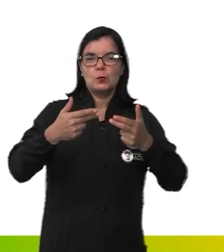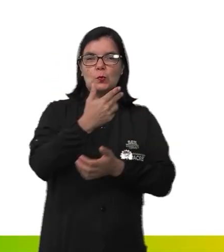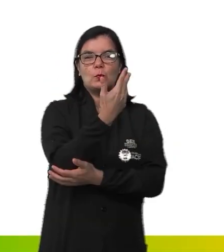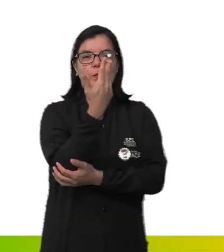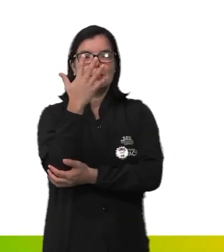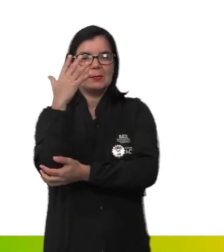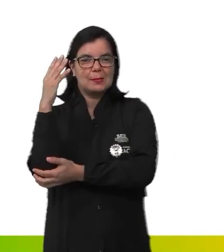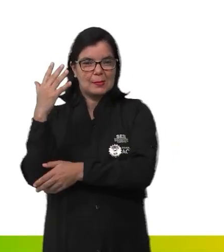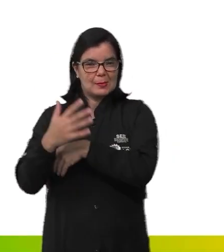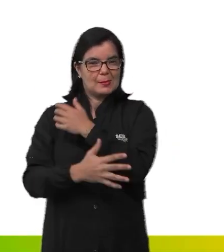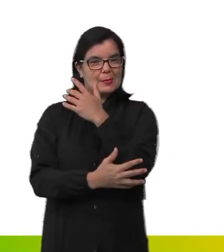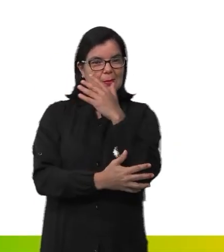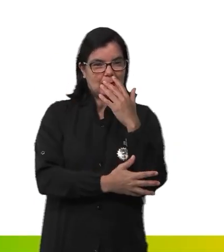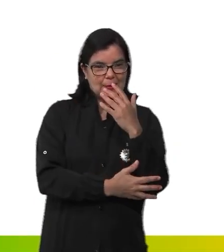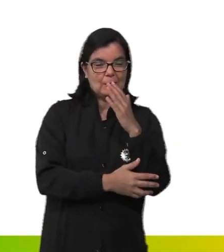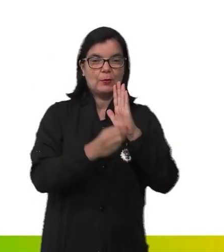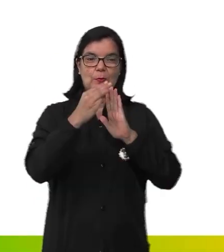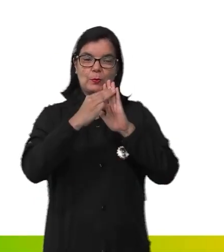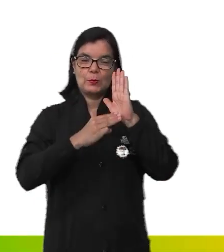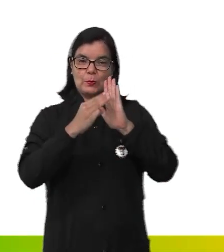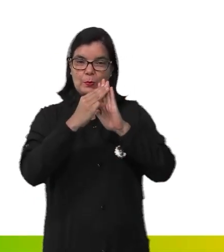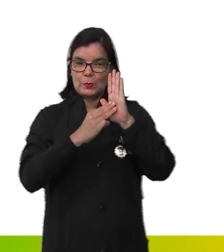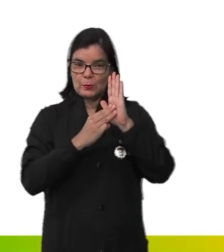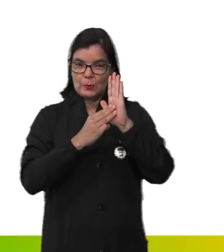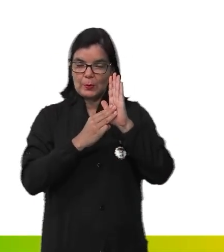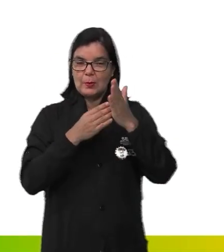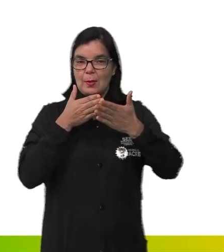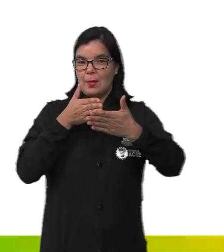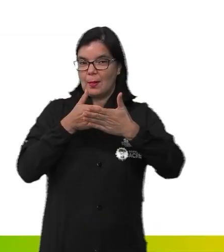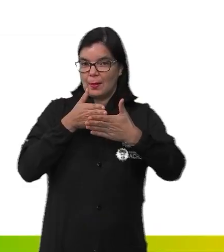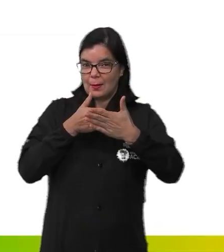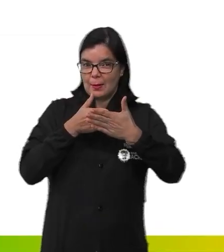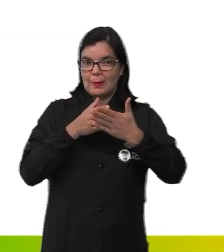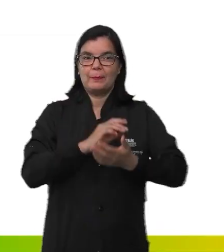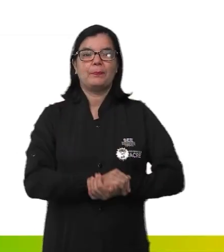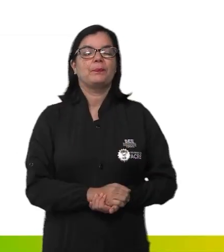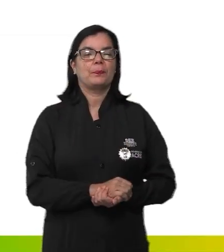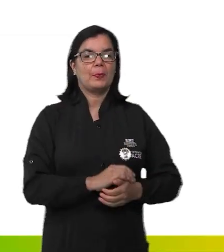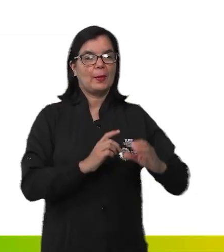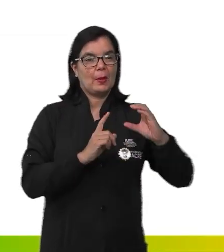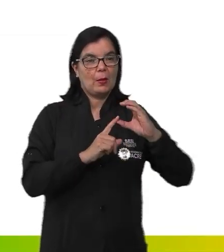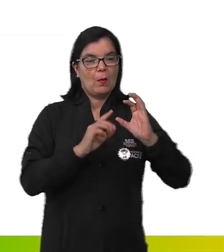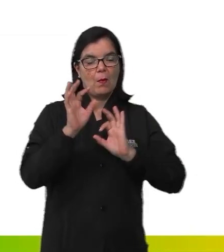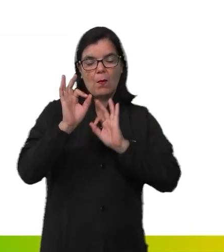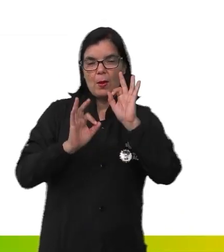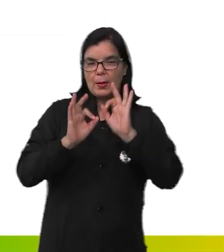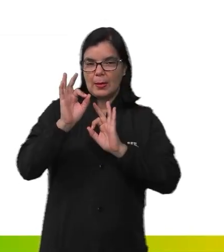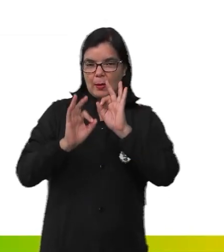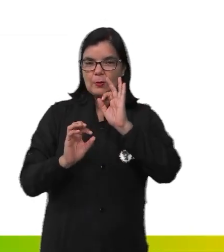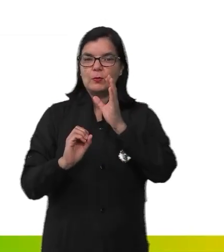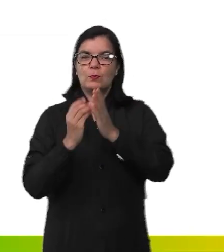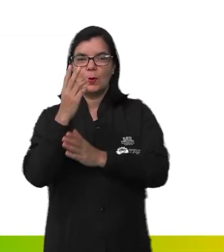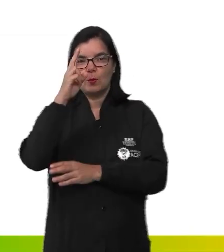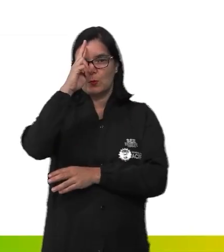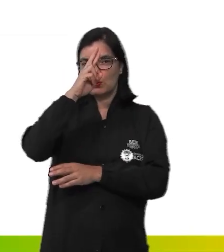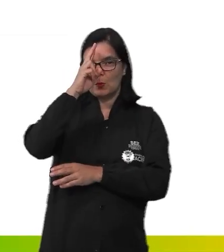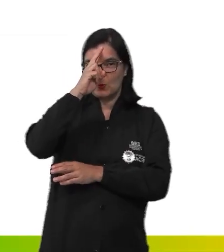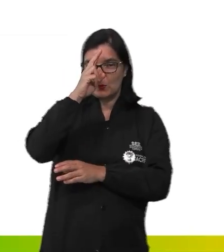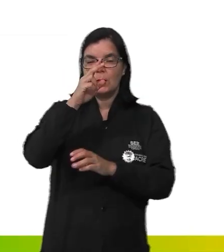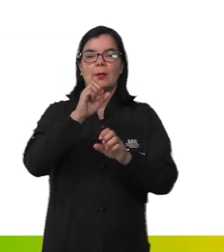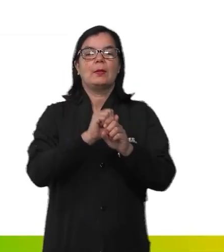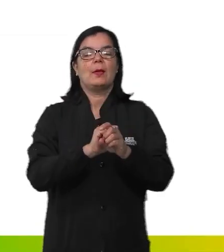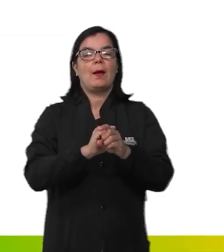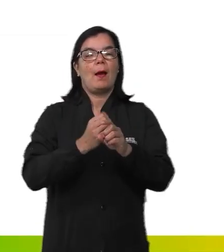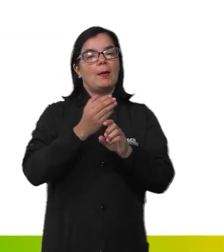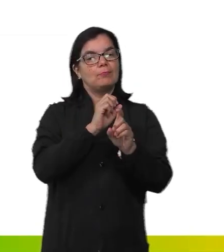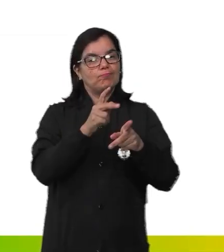refletir sobre a natureza das ciências, seus métodos e limites. Alternativa C: organizar os fatos históricos